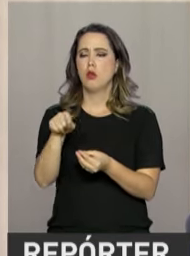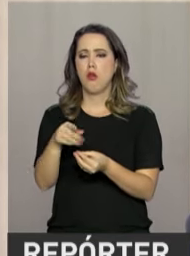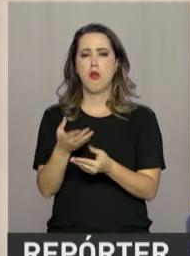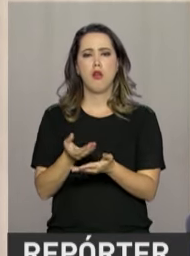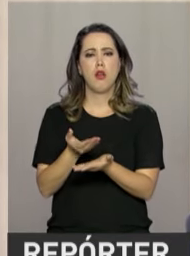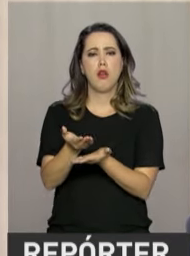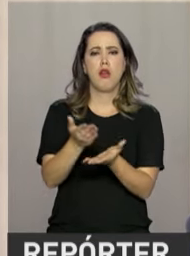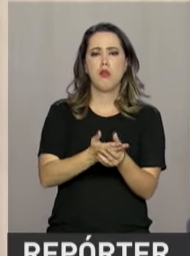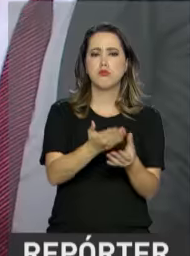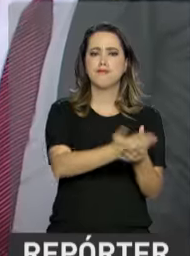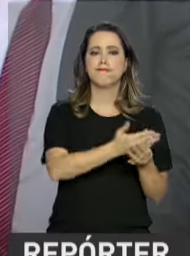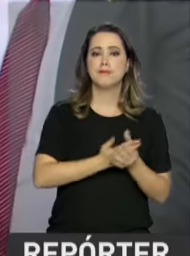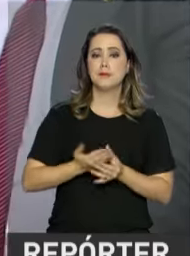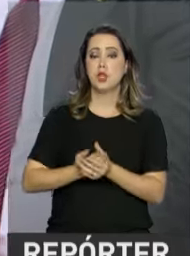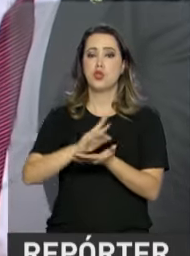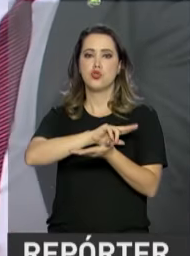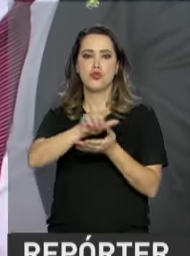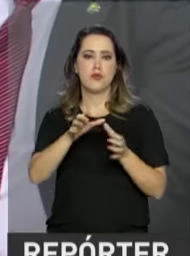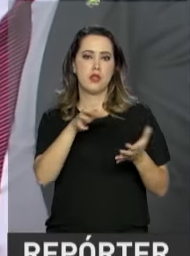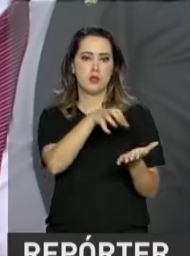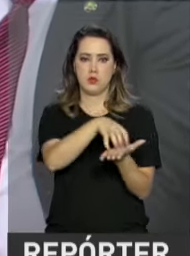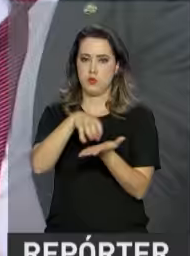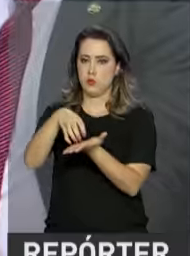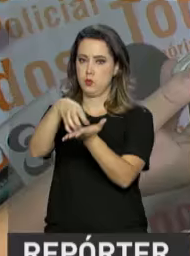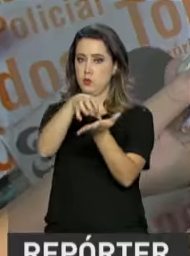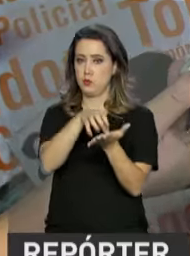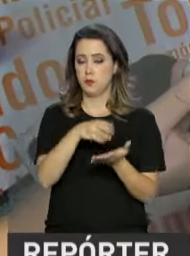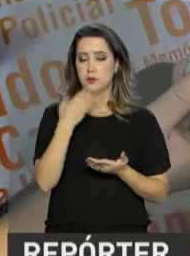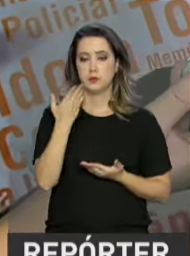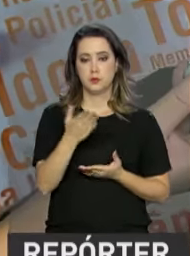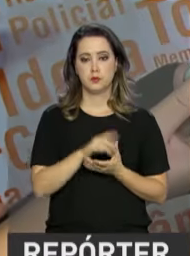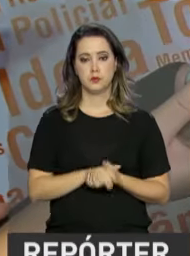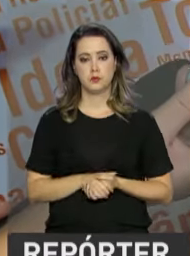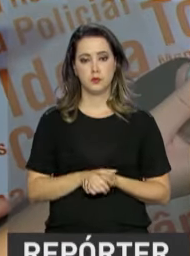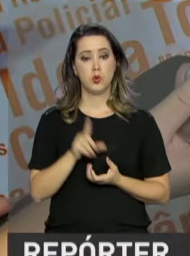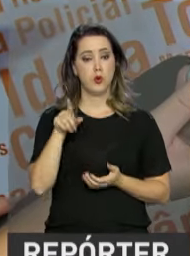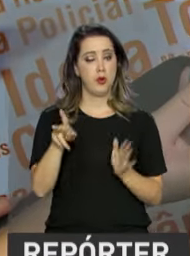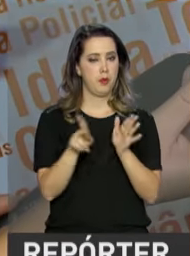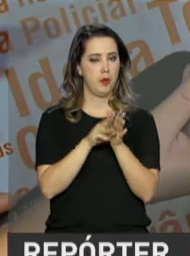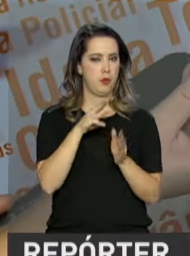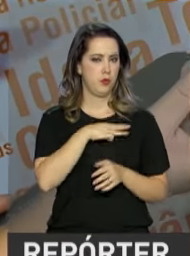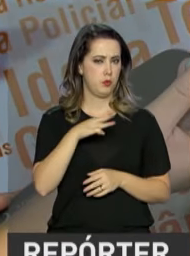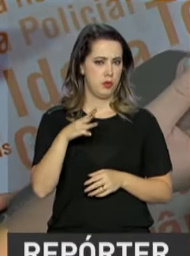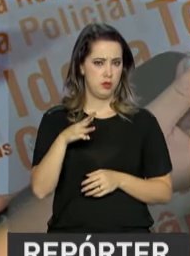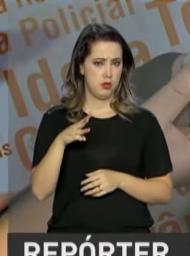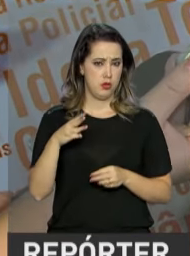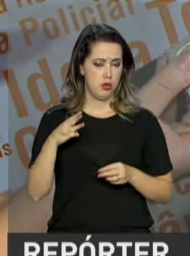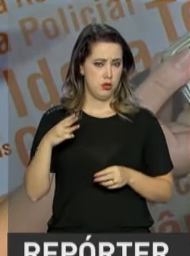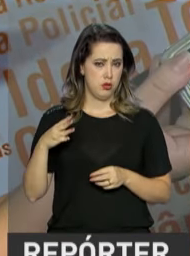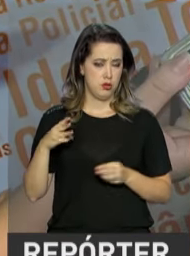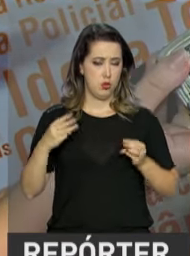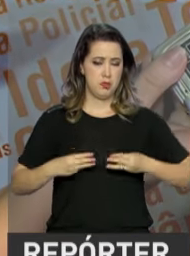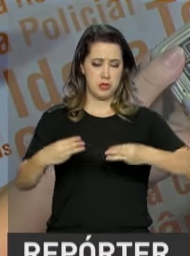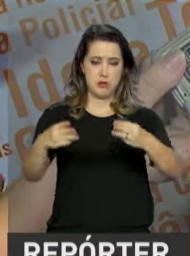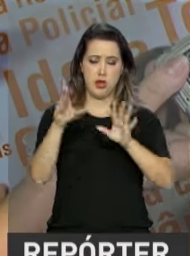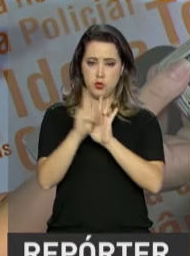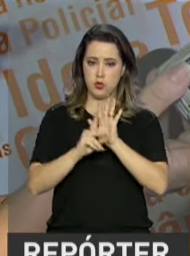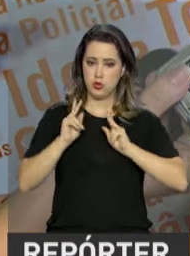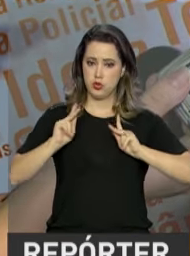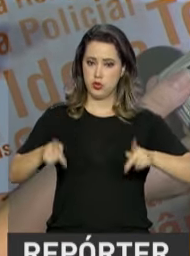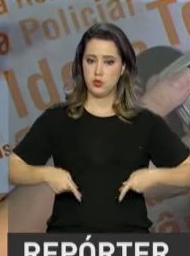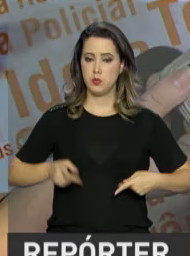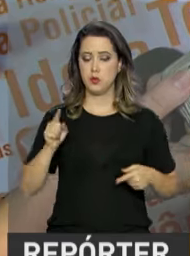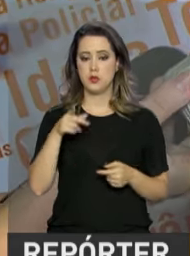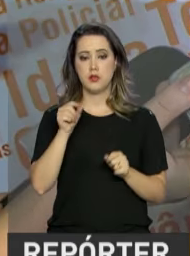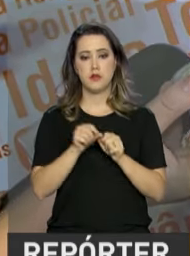a Corregedoria Geral e a Defensoria Pública do Estado. O que cabe ao Ministério é fazer o acompanhamento, a forma com que